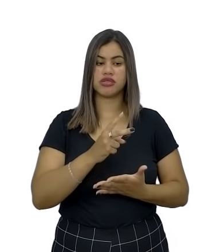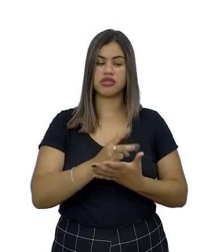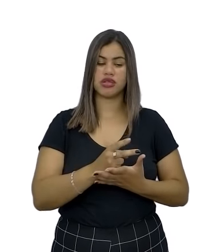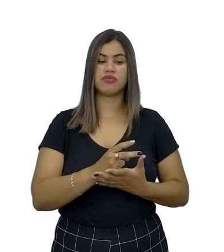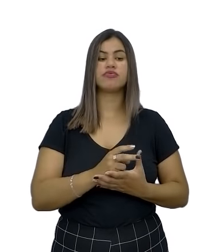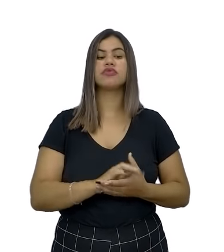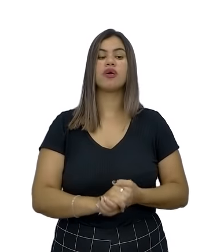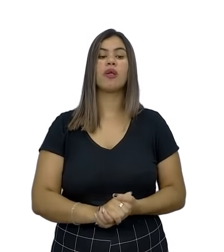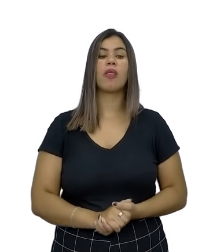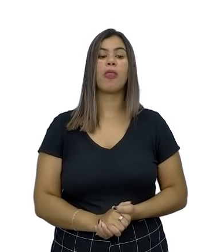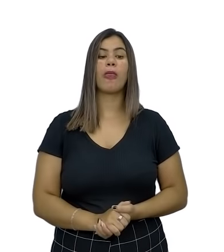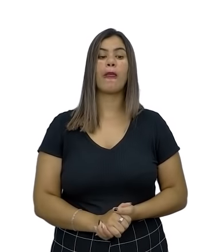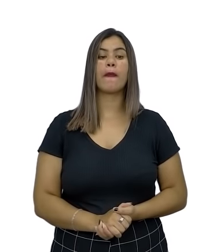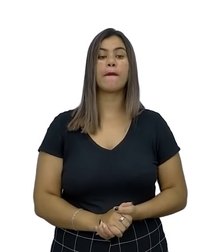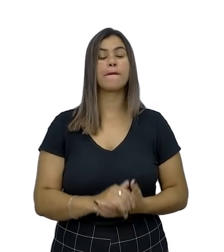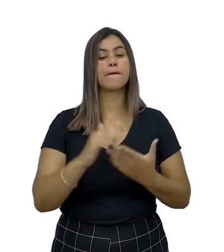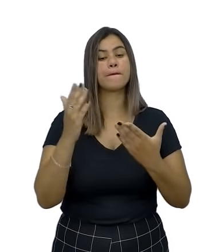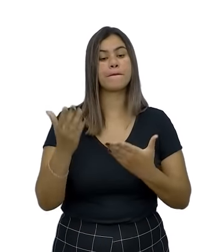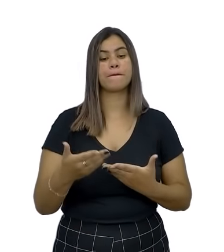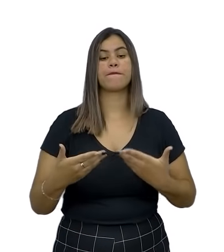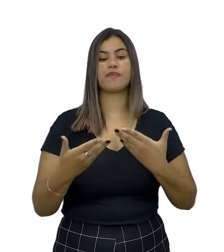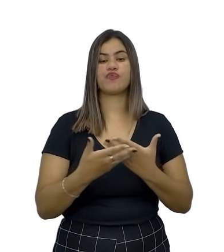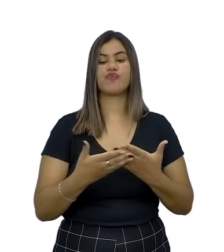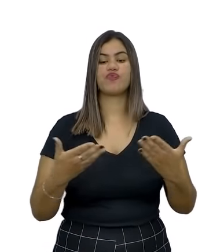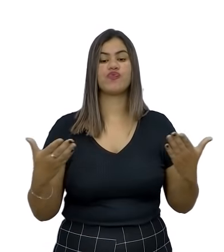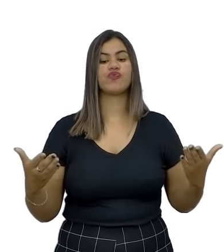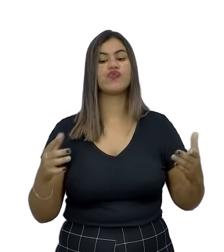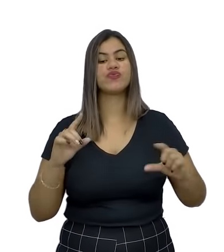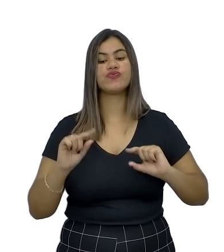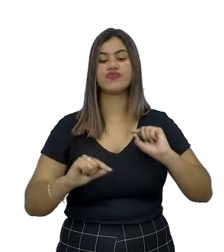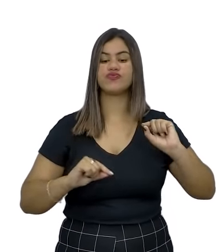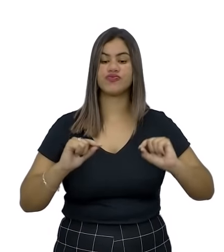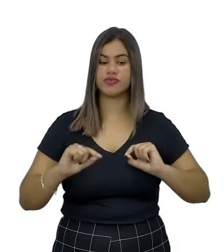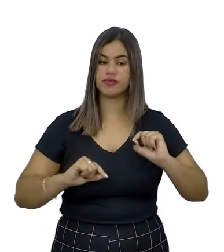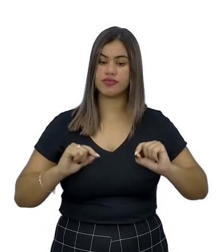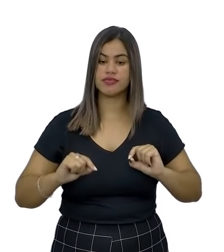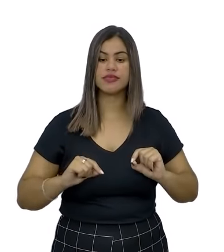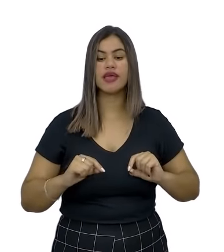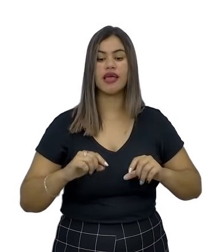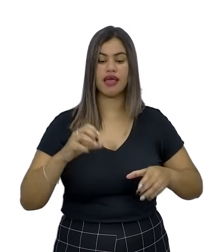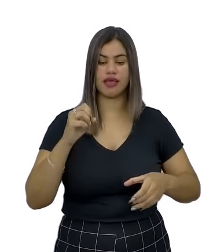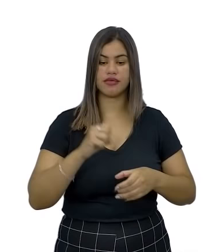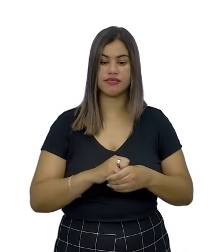pouquinho, a gente convida todos vocês a buscarem esse material,